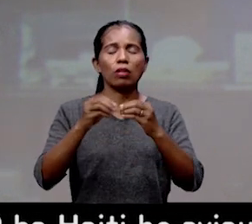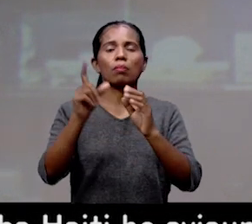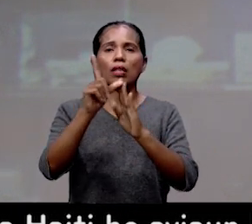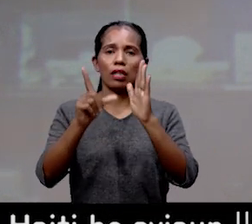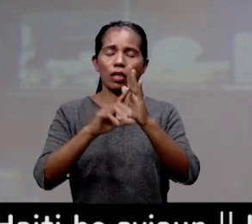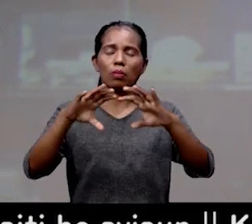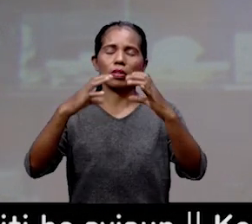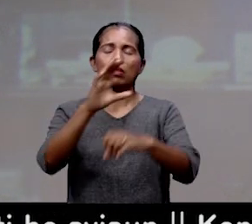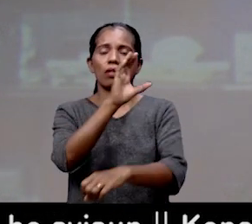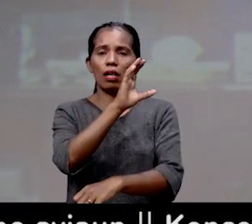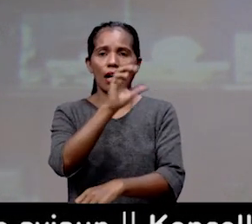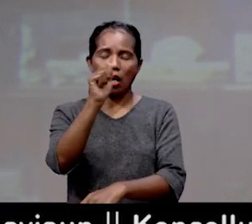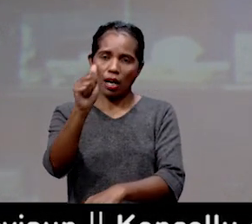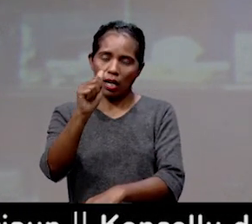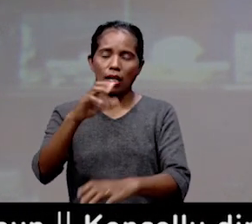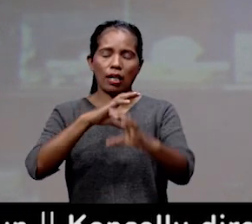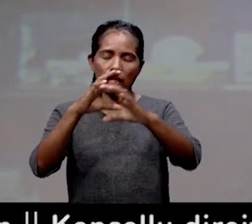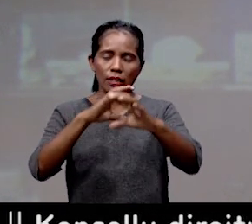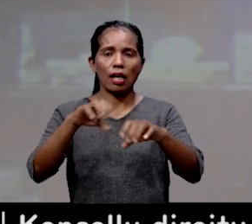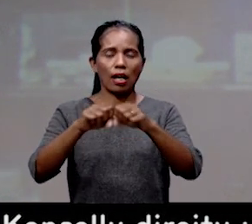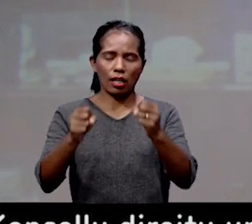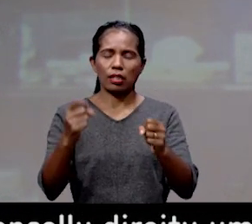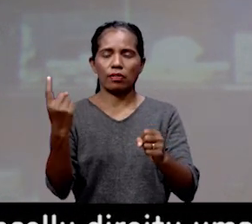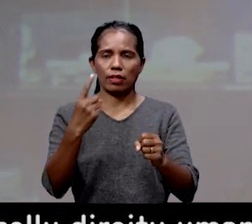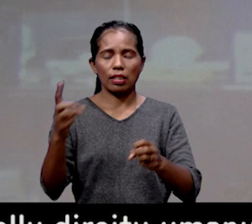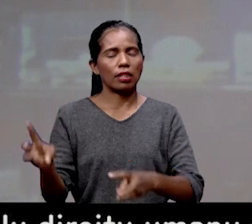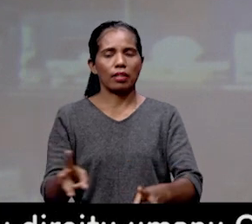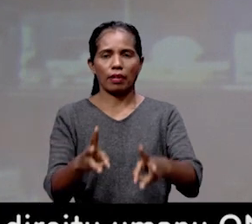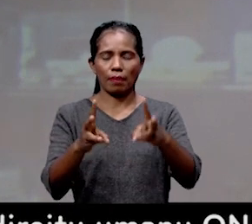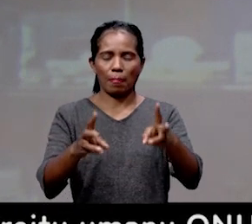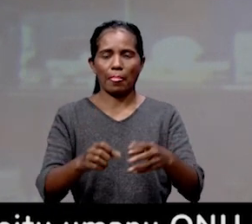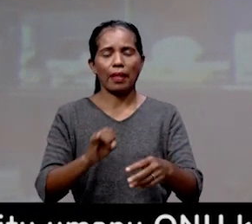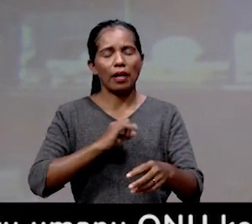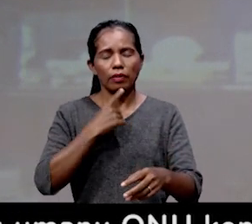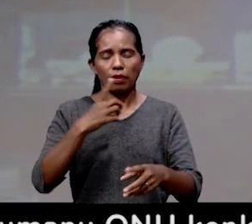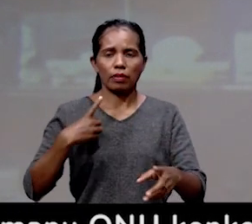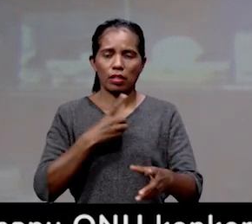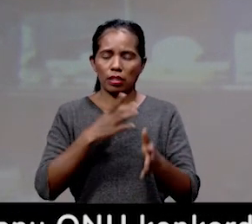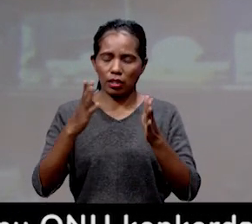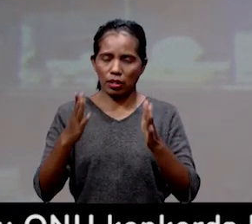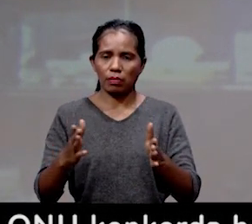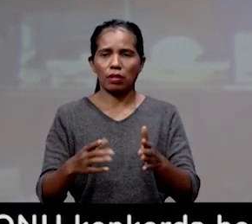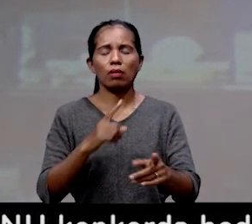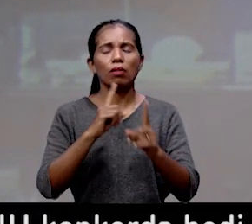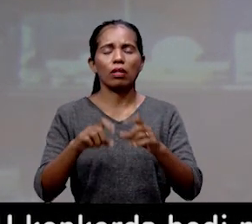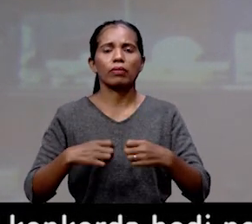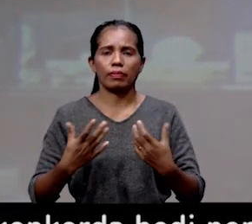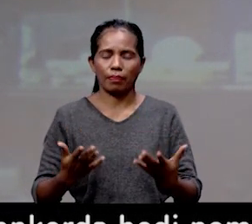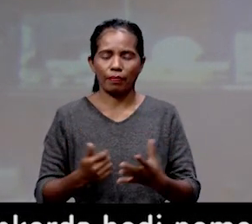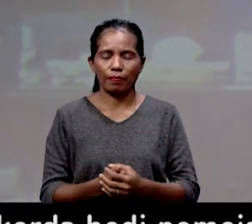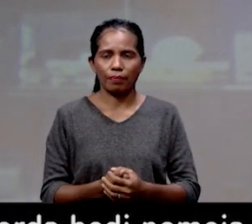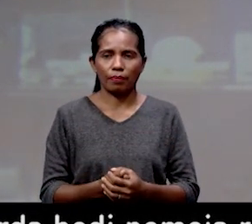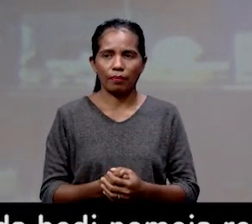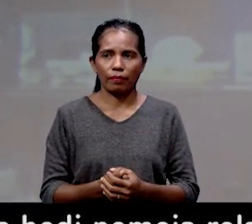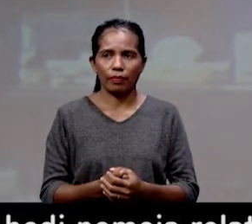arinian, careta at bebê que é da lanclaran. Hal dizem quando ikut numpan ba deputado sira. Deputado quando kalau deputado Marcos Durano sore mane. Kasarnya